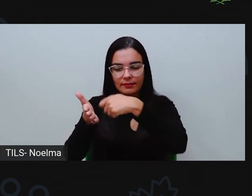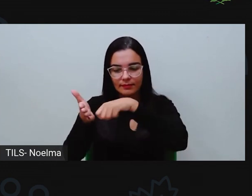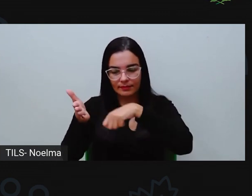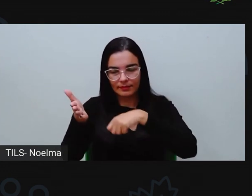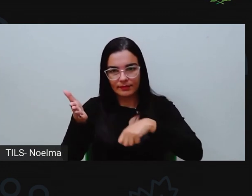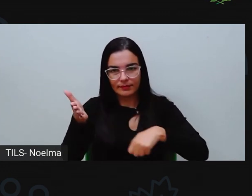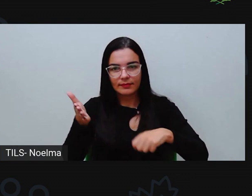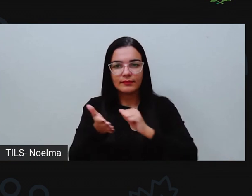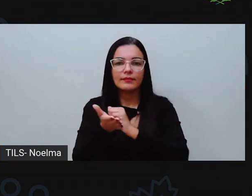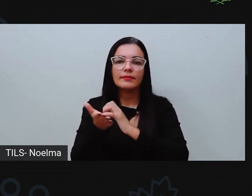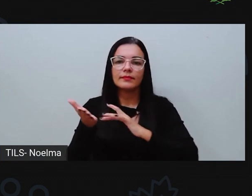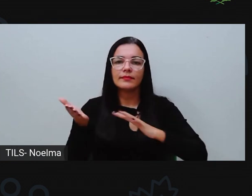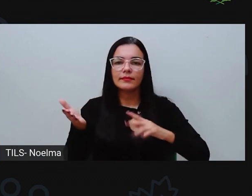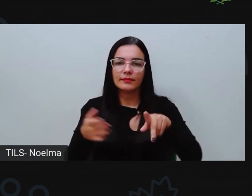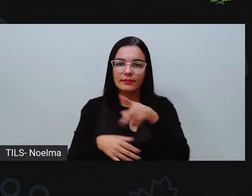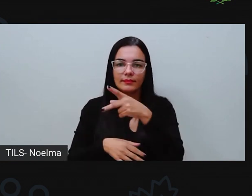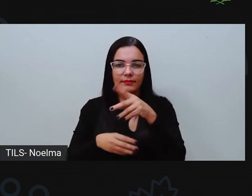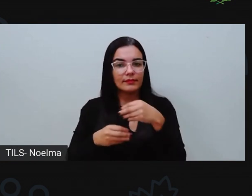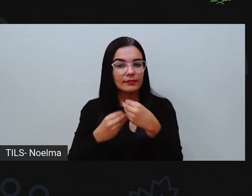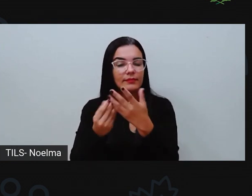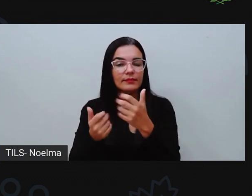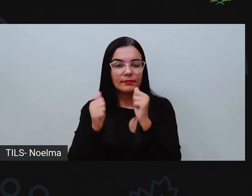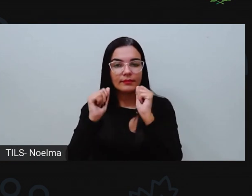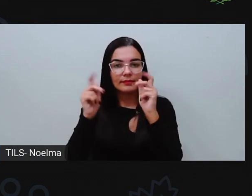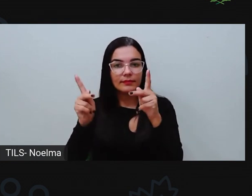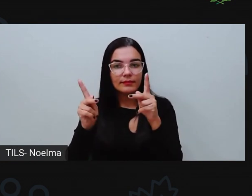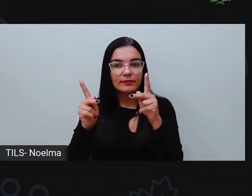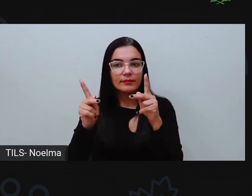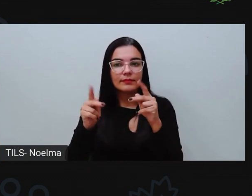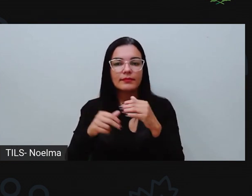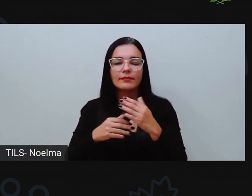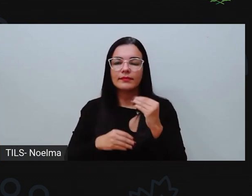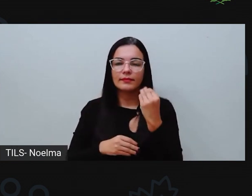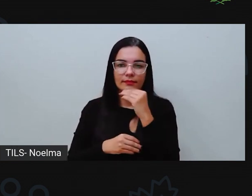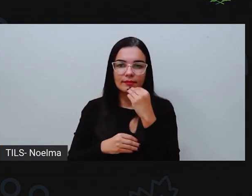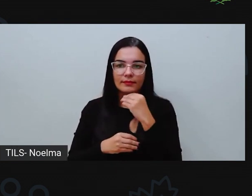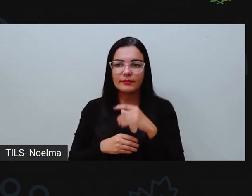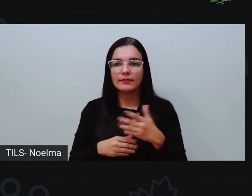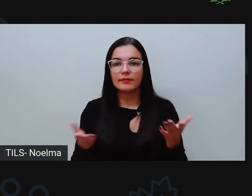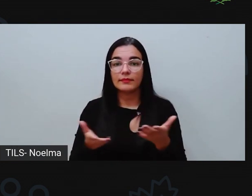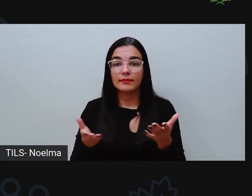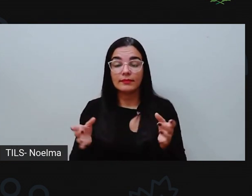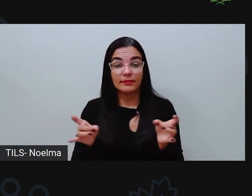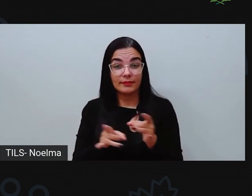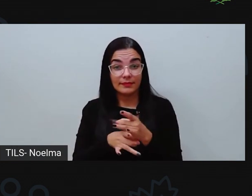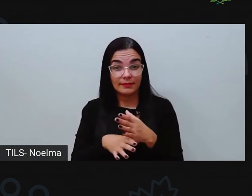orientações dadas pelo seu professor, pela sua professora e realize essas atividades com muito capricho, certo? Nós